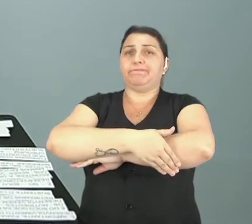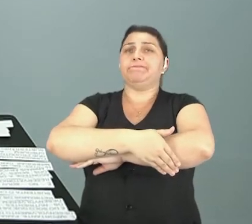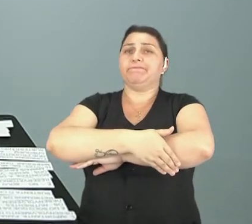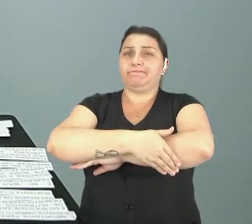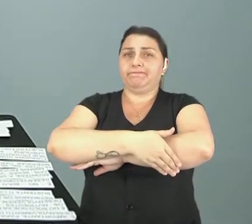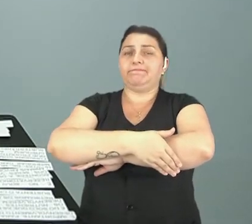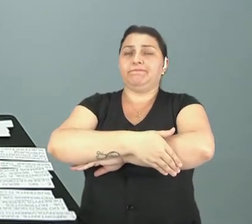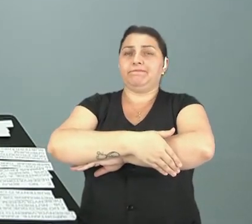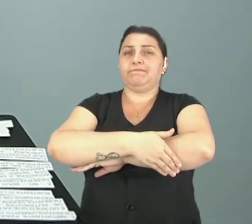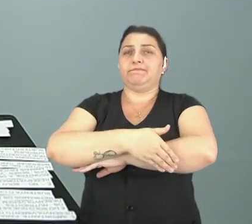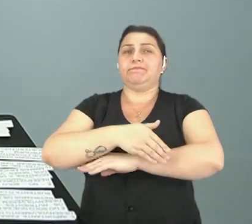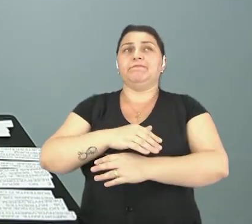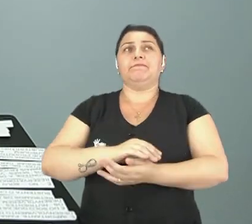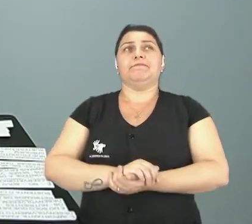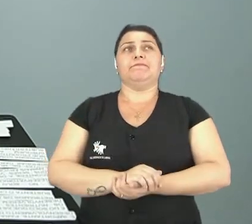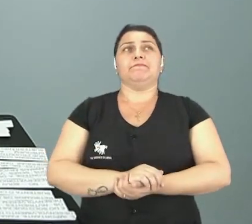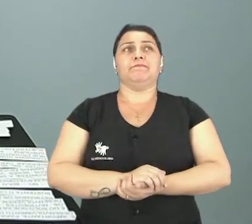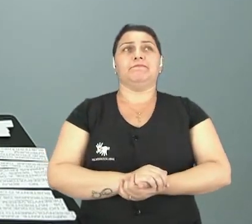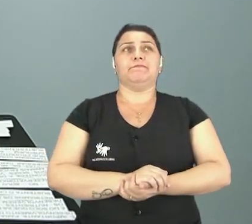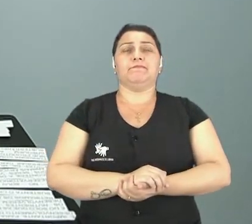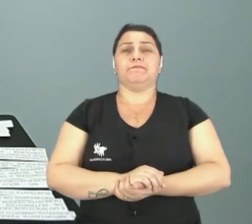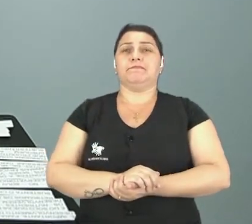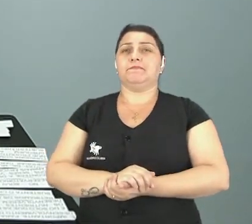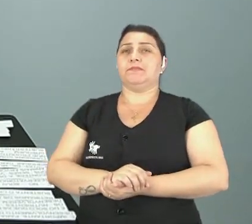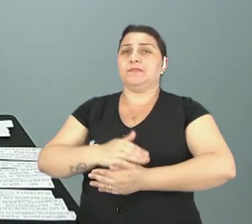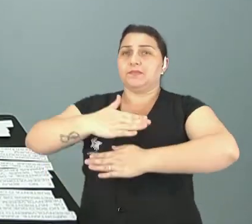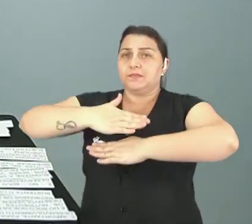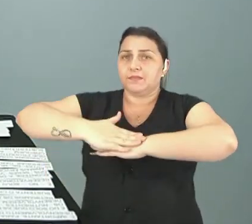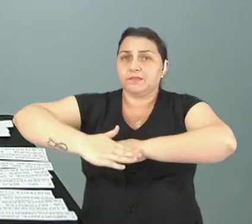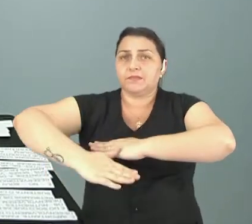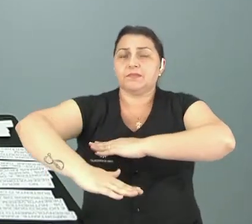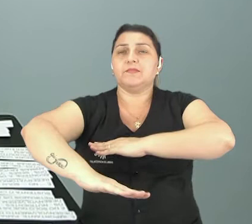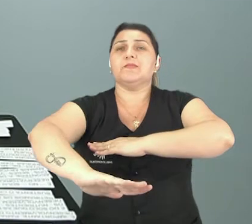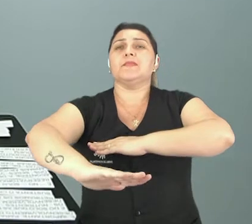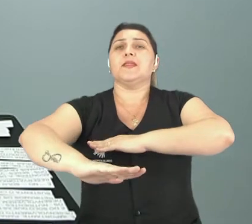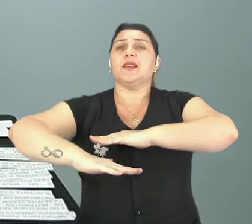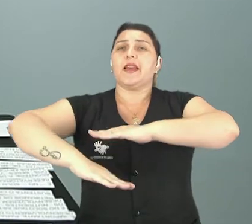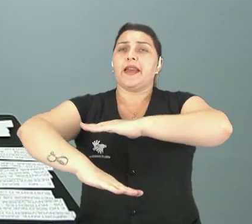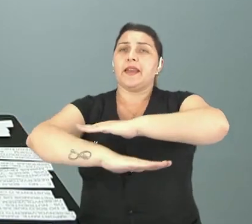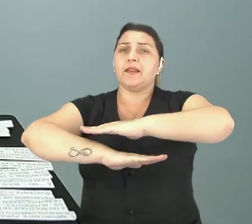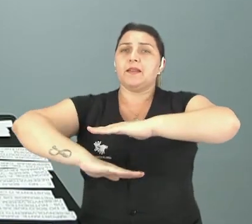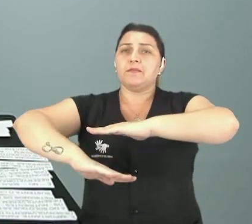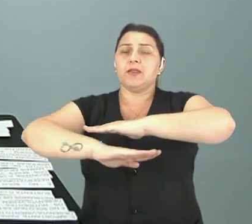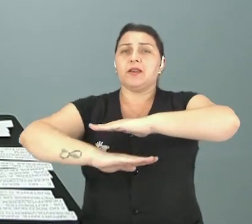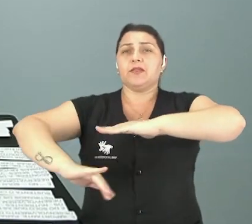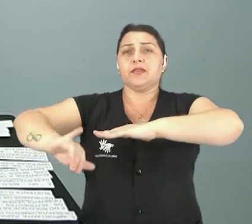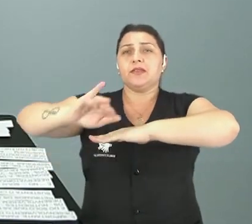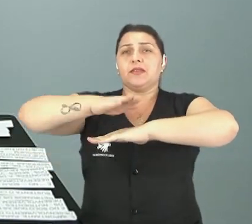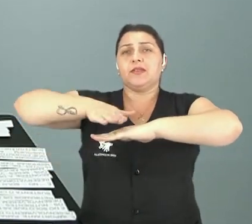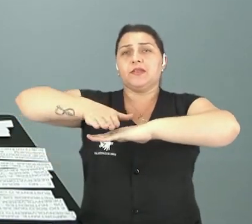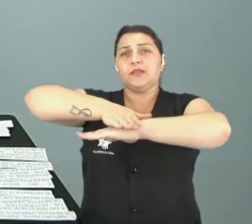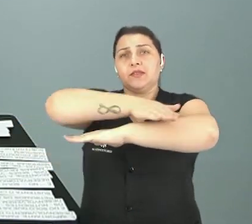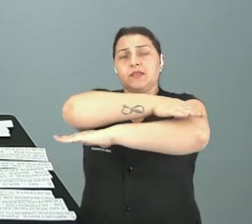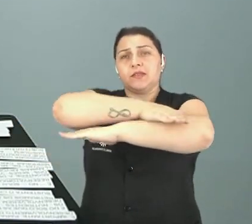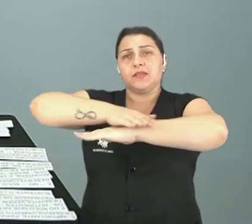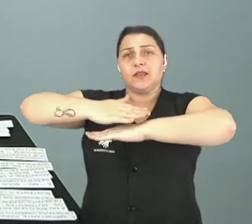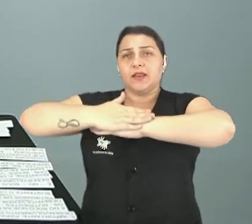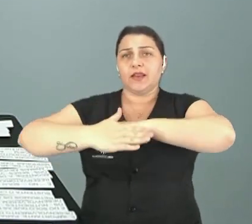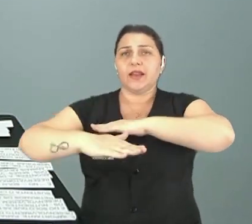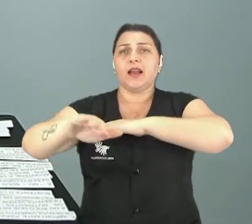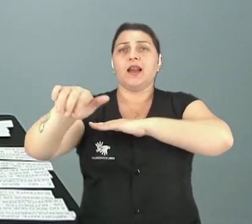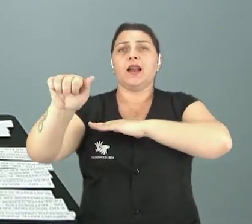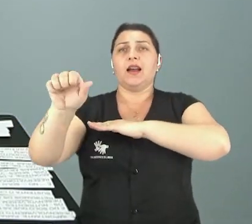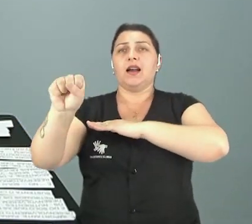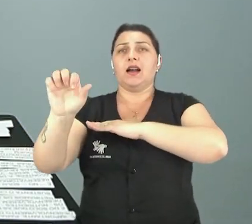estradas, ruas asfaltadas, o solo fica lá embaixo e em cima a camada de